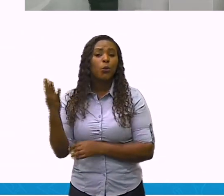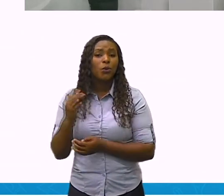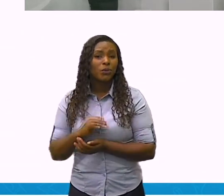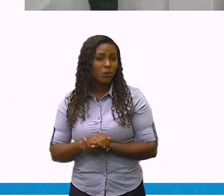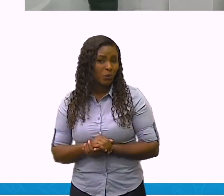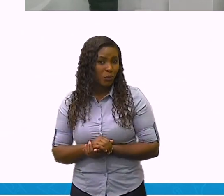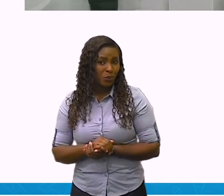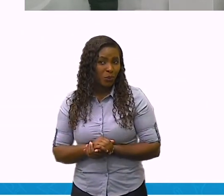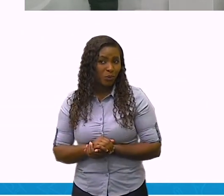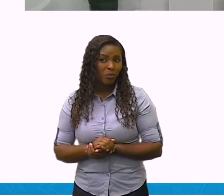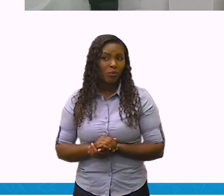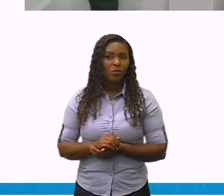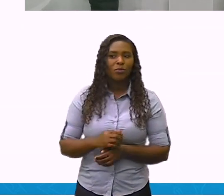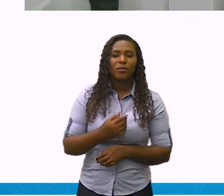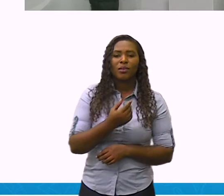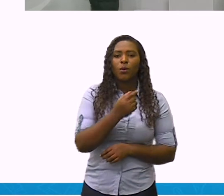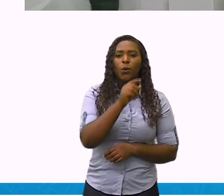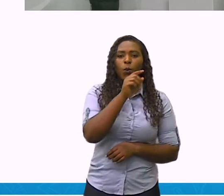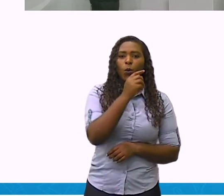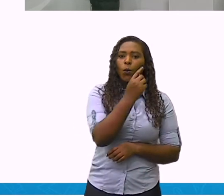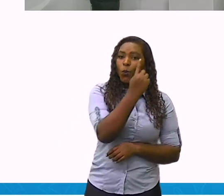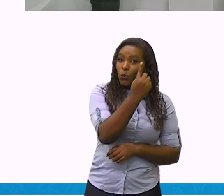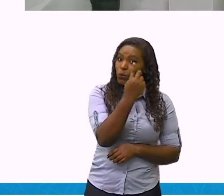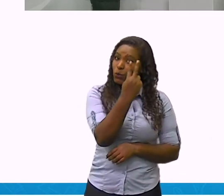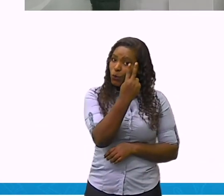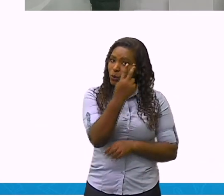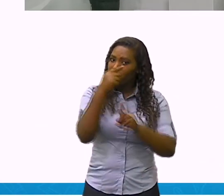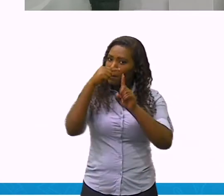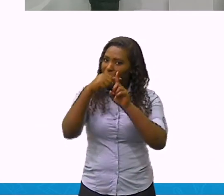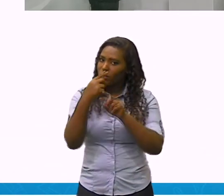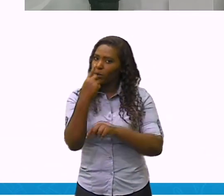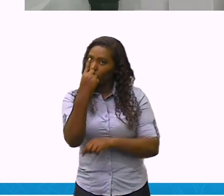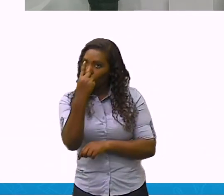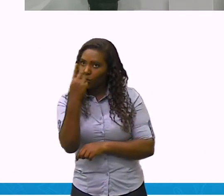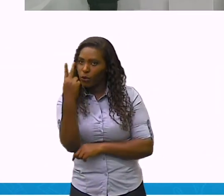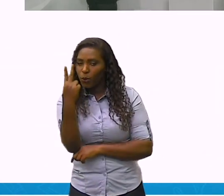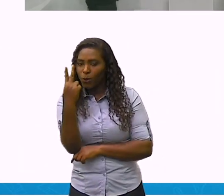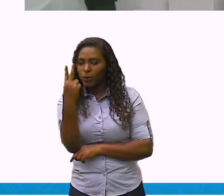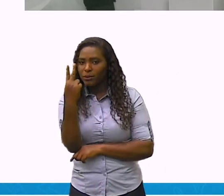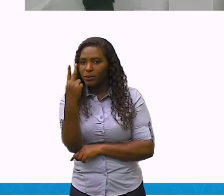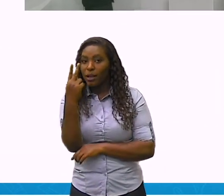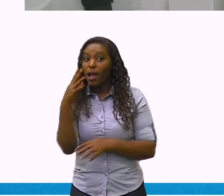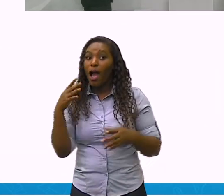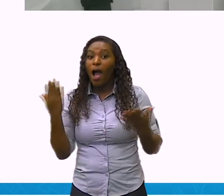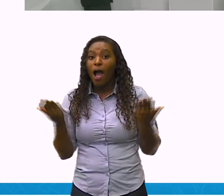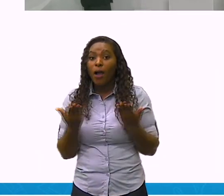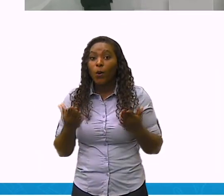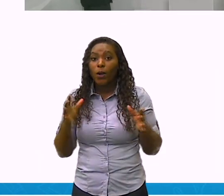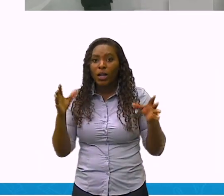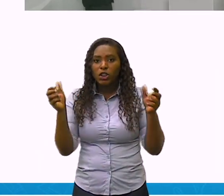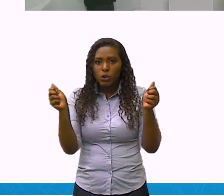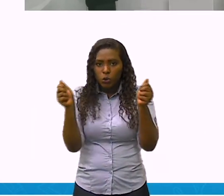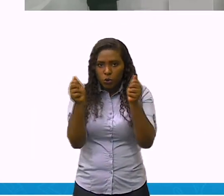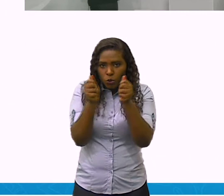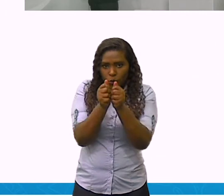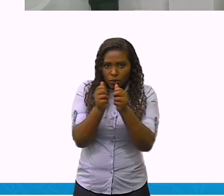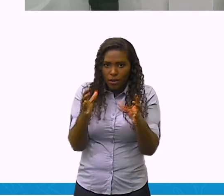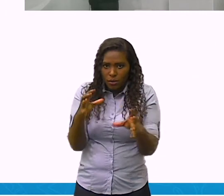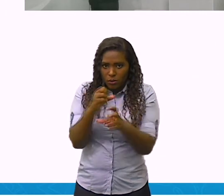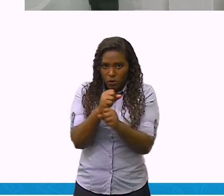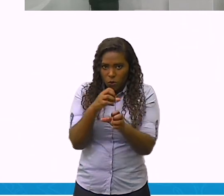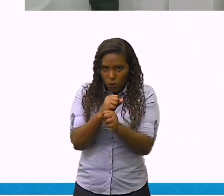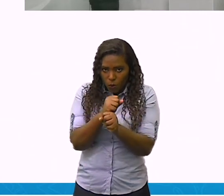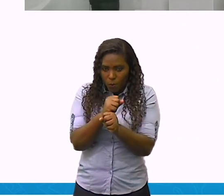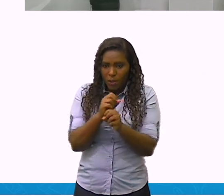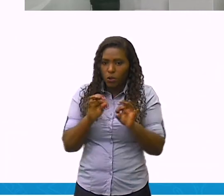pauzinho. 1, 2, 1, 2. Agora nós vamos somar esses pauzinhos aqui. Olha,